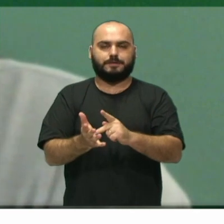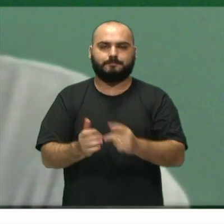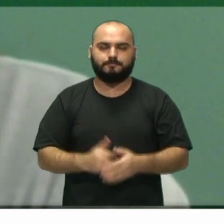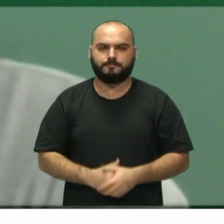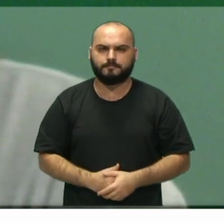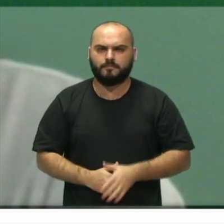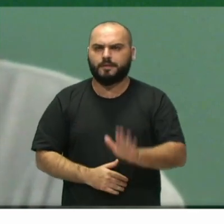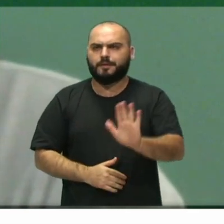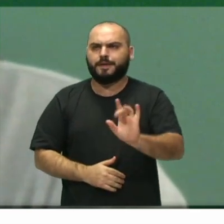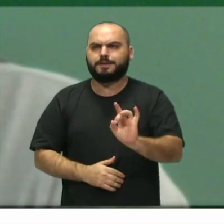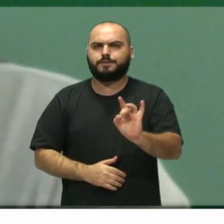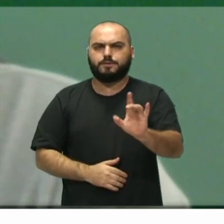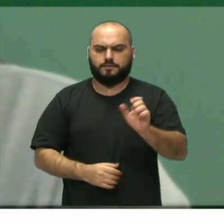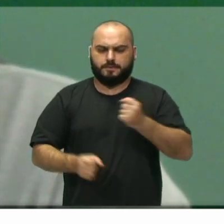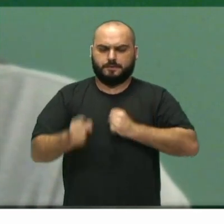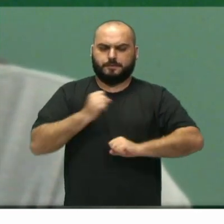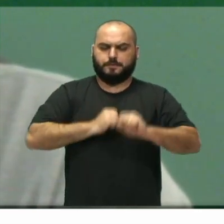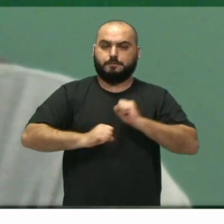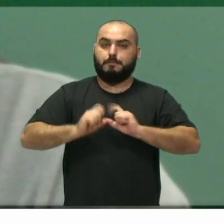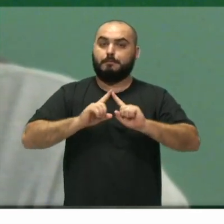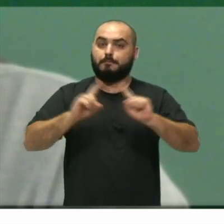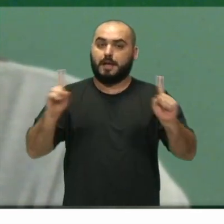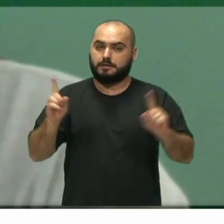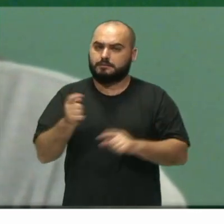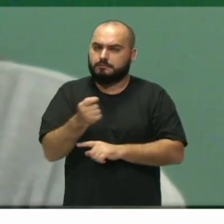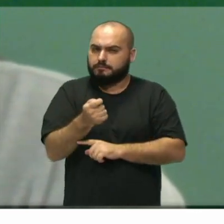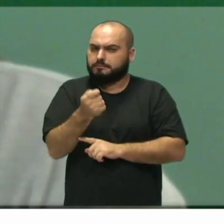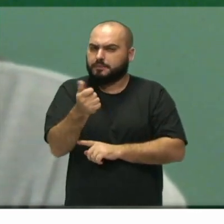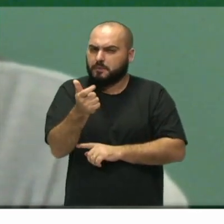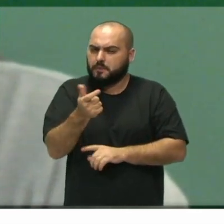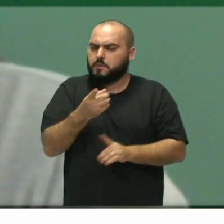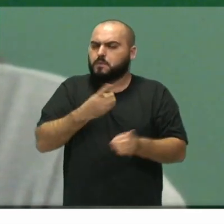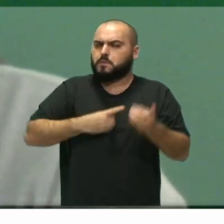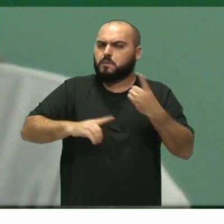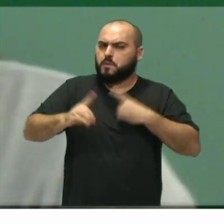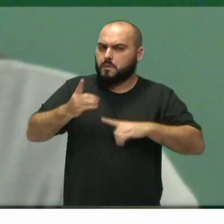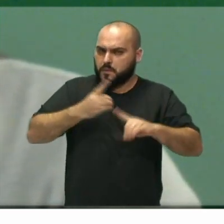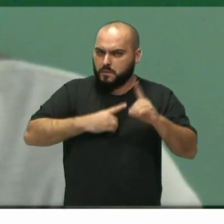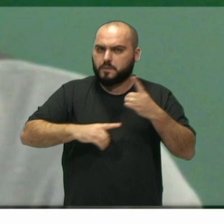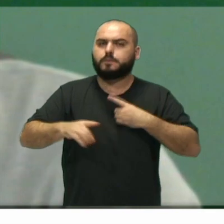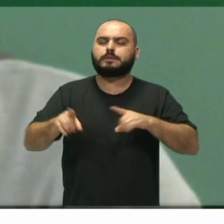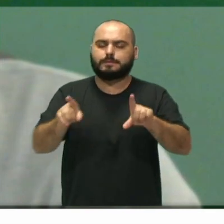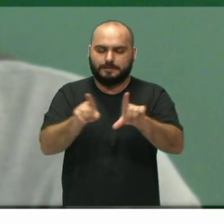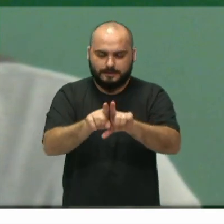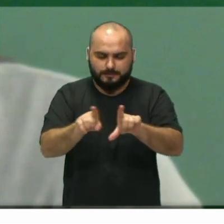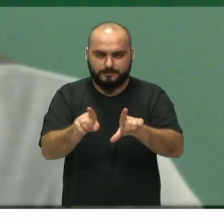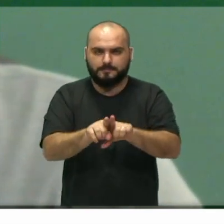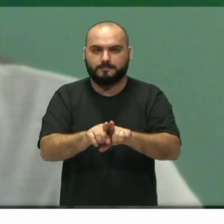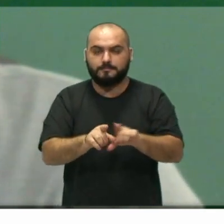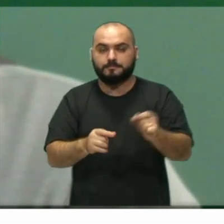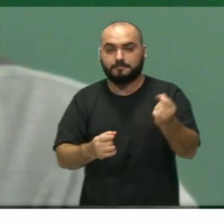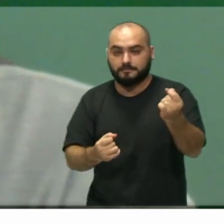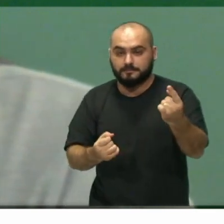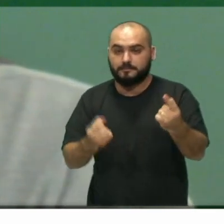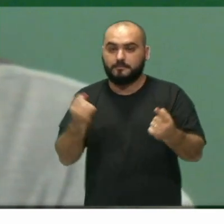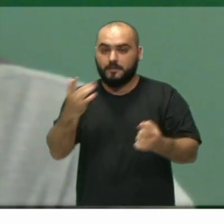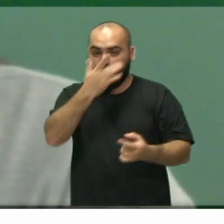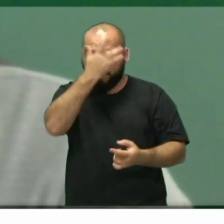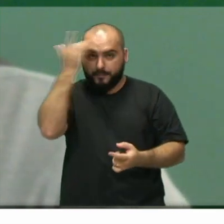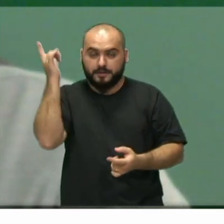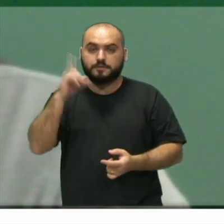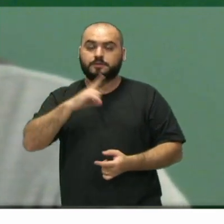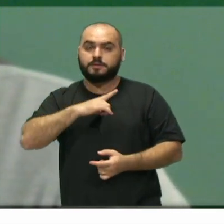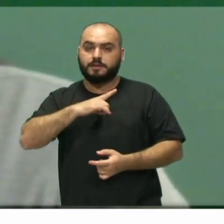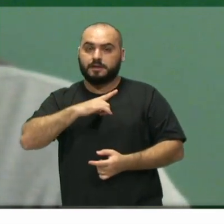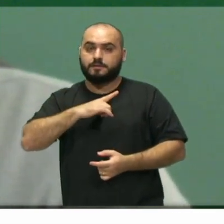só os sintomas de ansiedade, mas também, aos poucos, sintomas depressivos, algumas pessoas que acabaram desenvolvendo